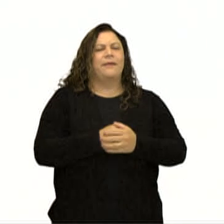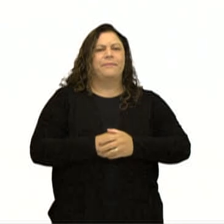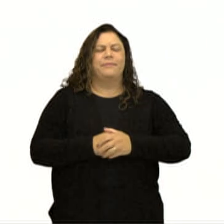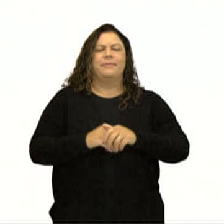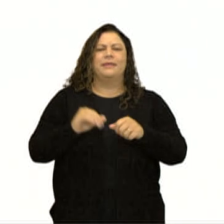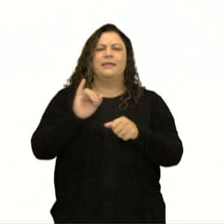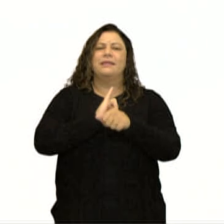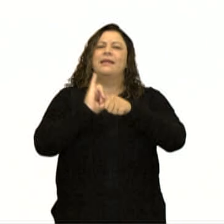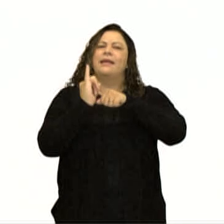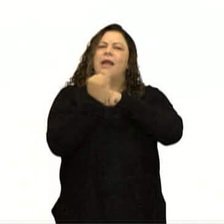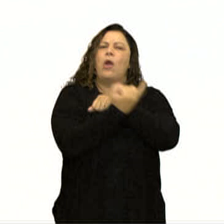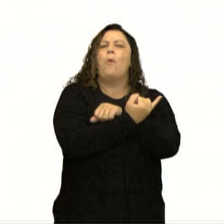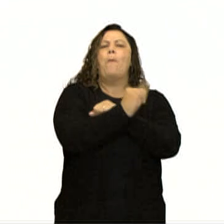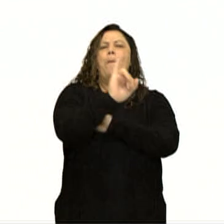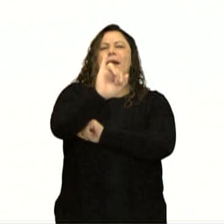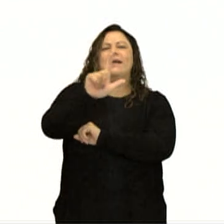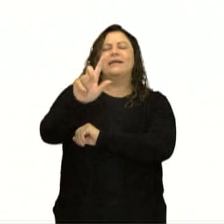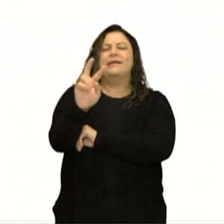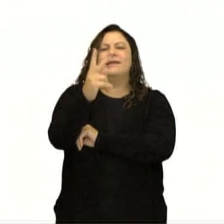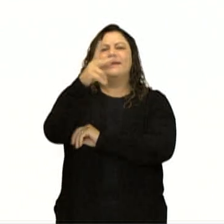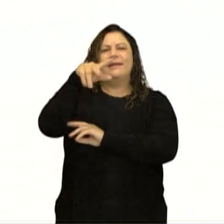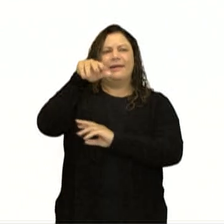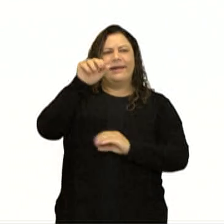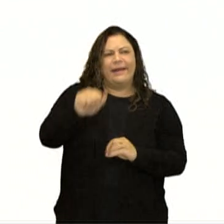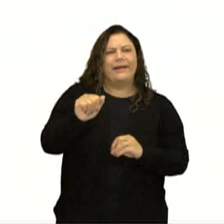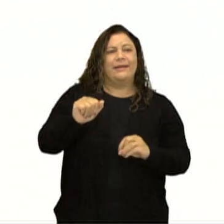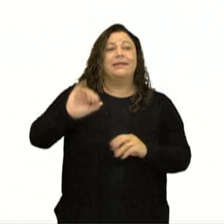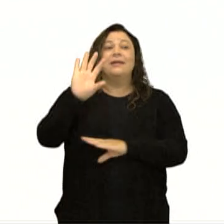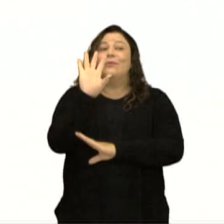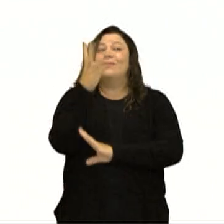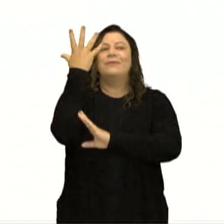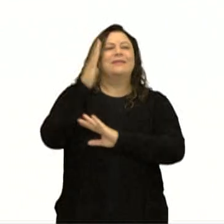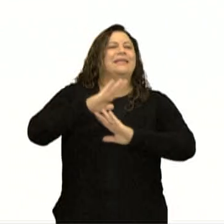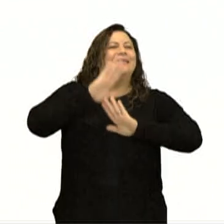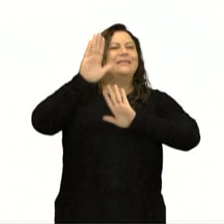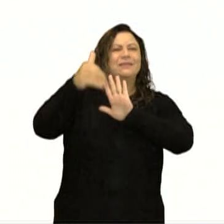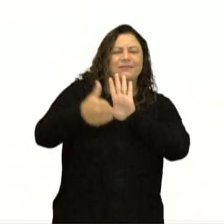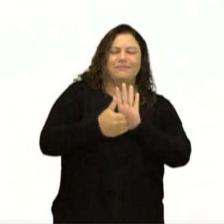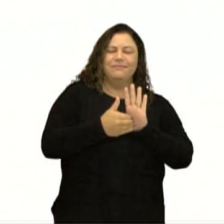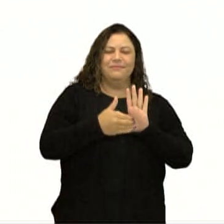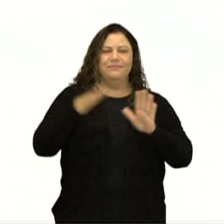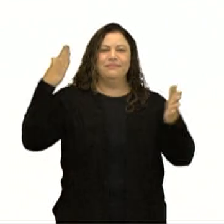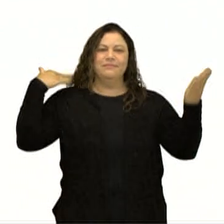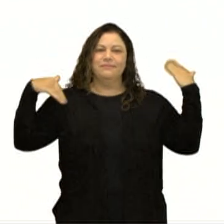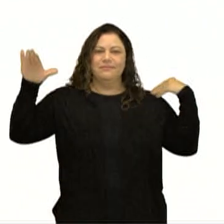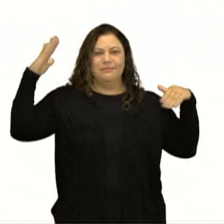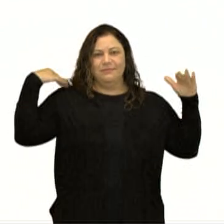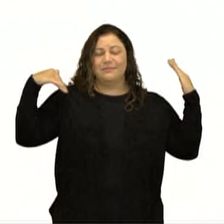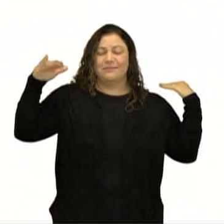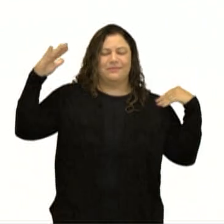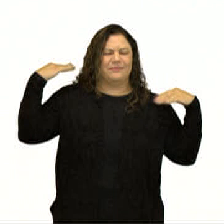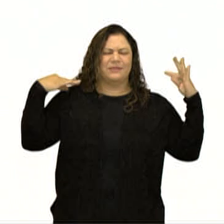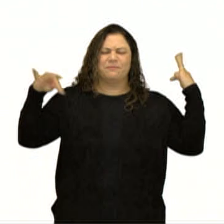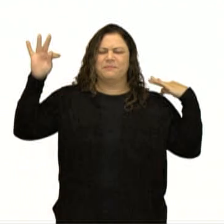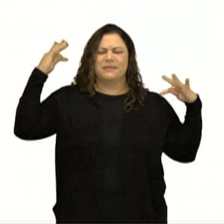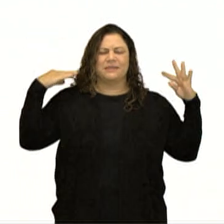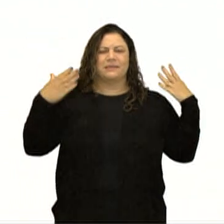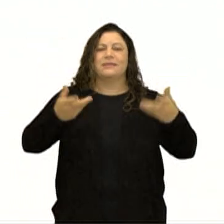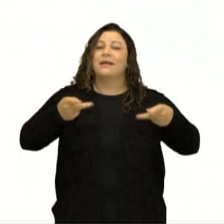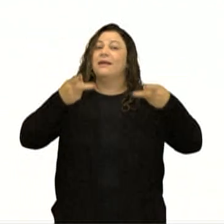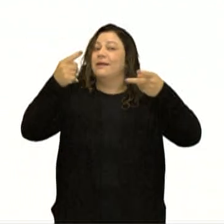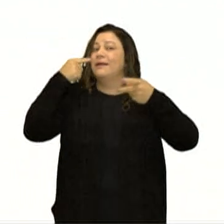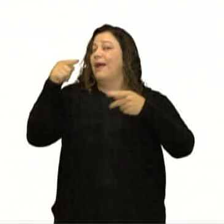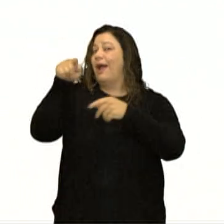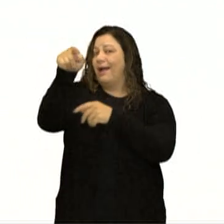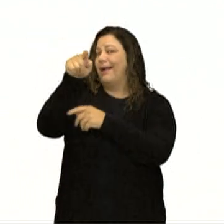chama-se Manhattan, que é onde acontece tudo, né? Os pontos turísticos mais famosos estão lá na ilha de Manhattan.